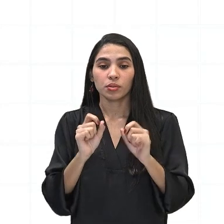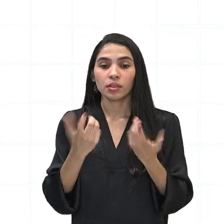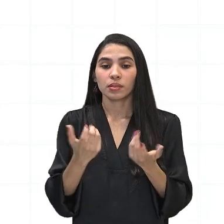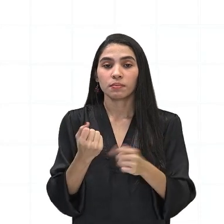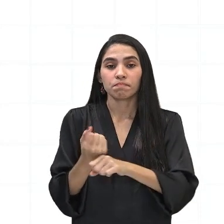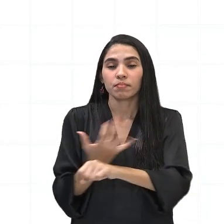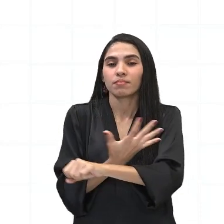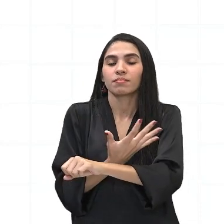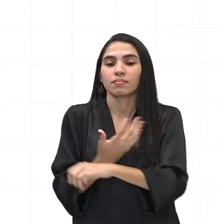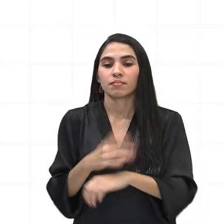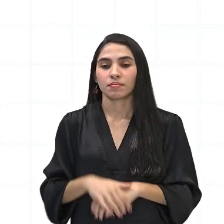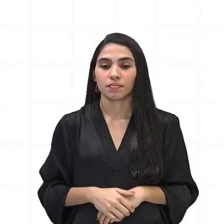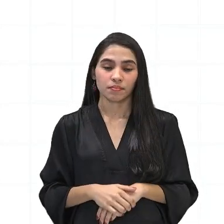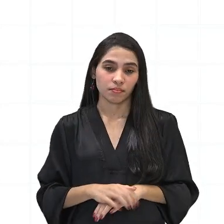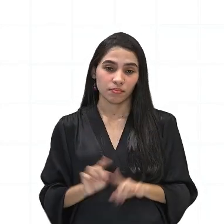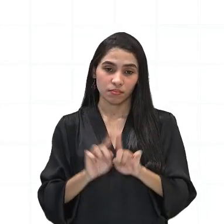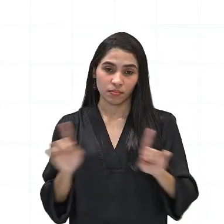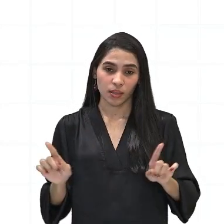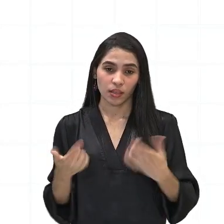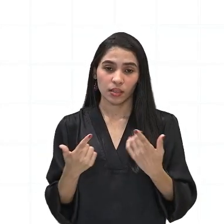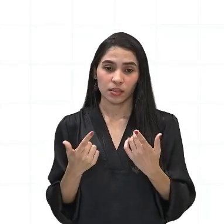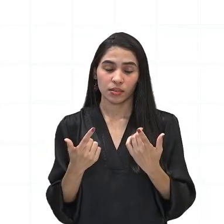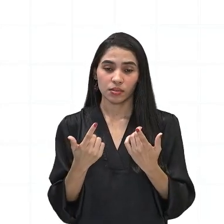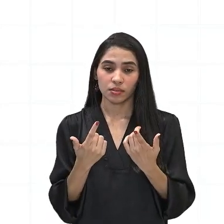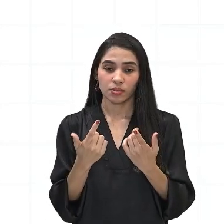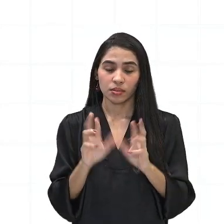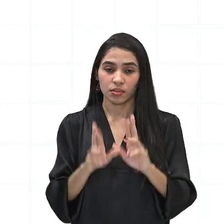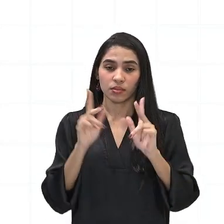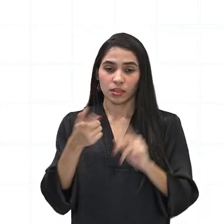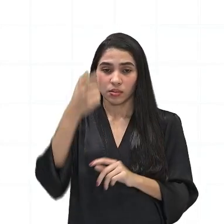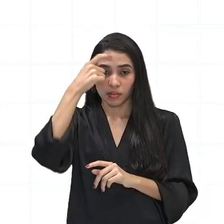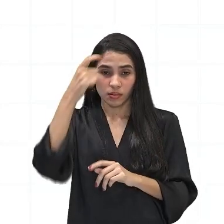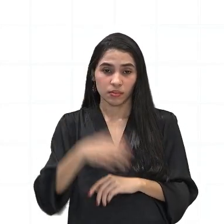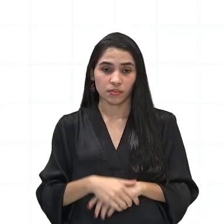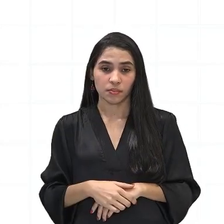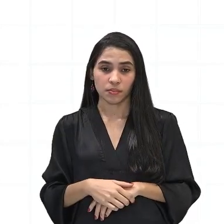limitados, né? Justamente porque a crônica, ela é ali